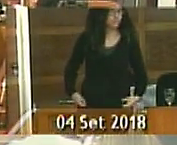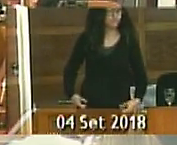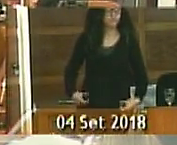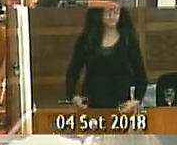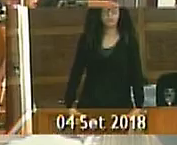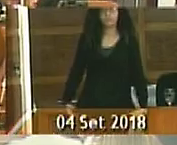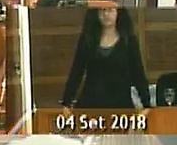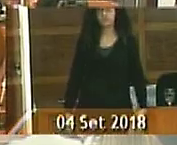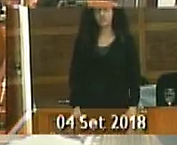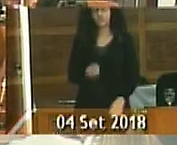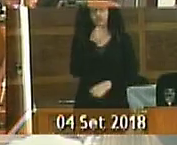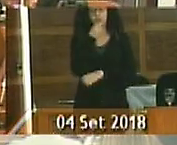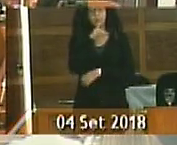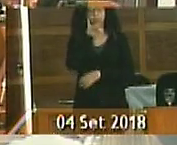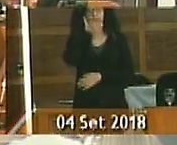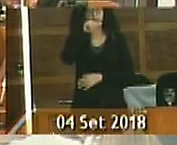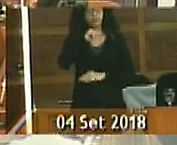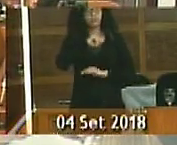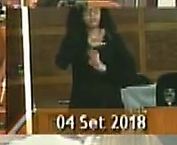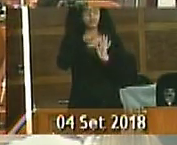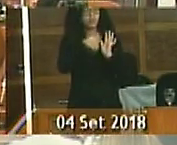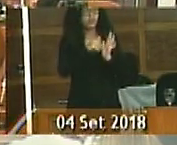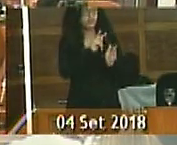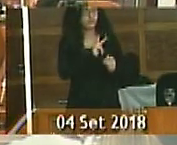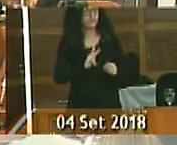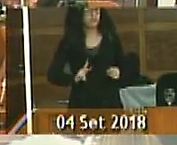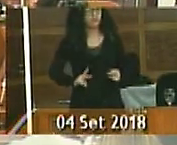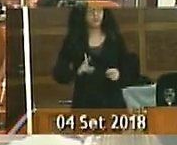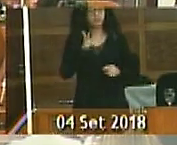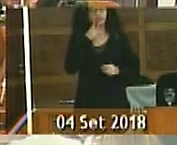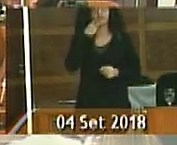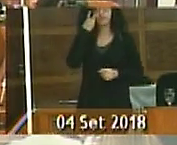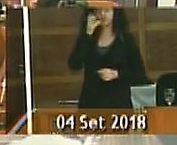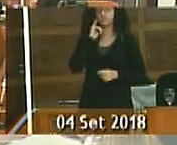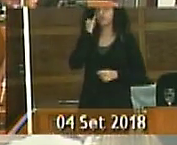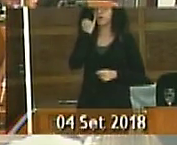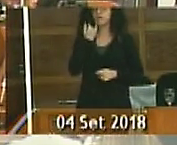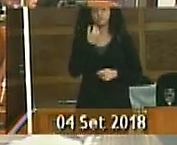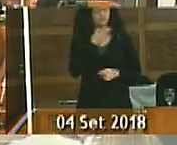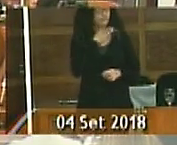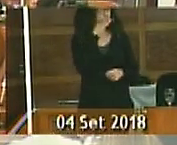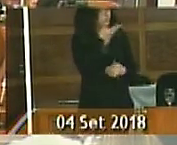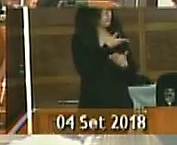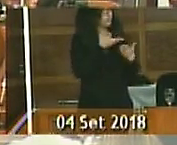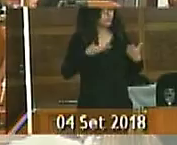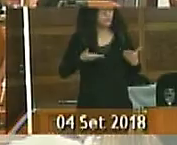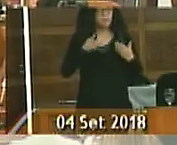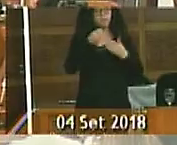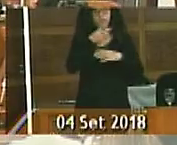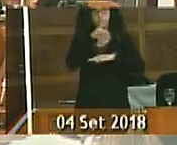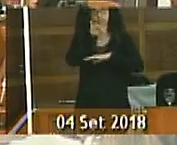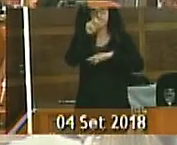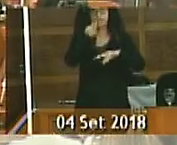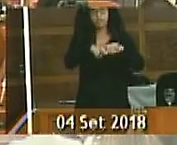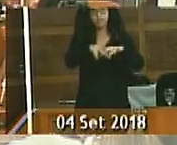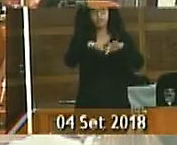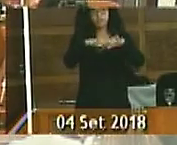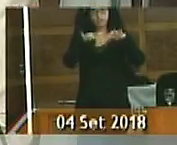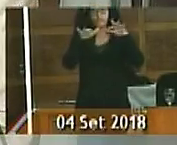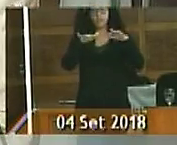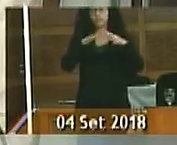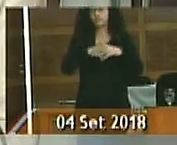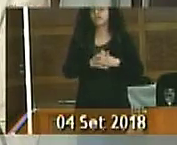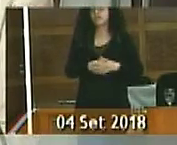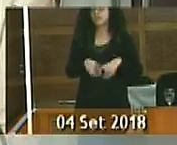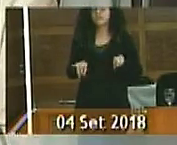Bom dia a todos, bom dia presidente, vereadora Jane, nobres vereadores, bom dia a todos que estão no plenário nos